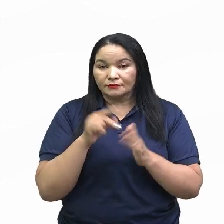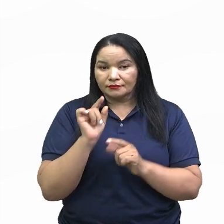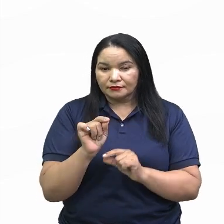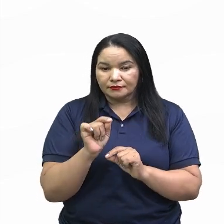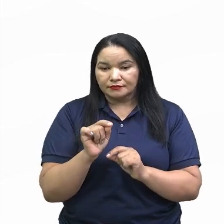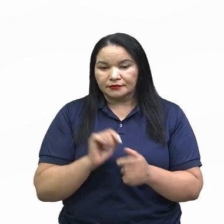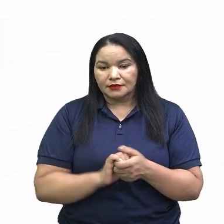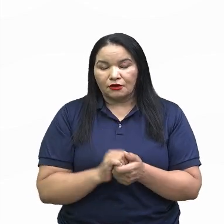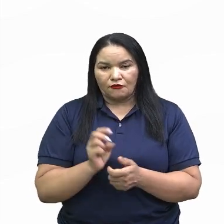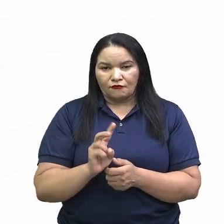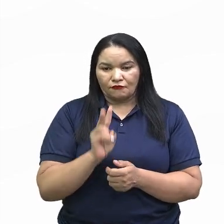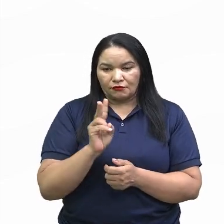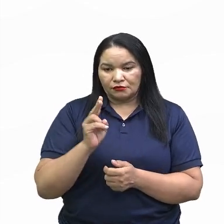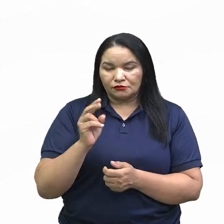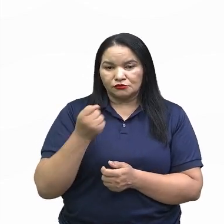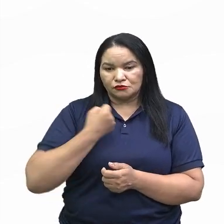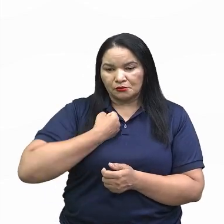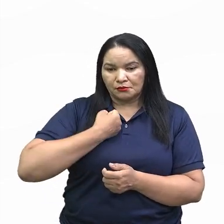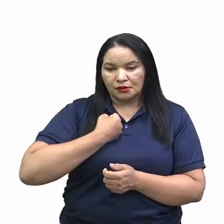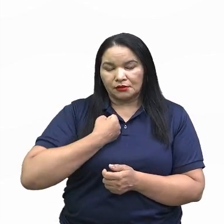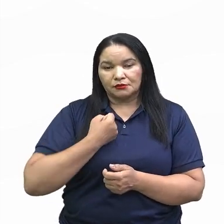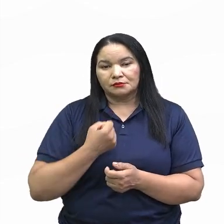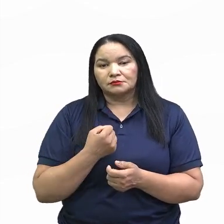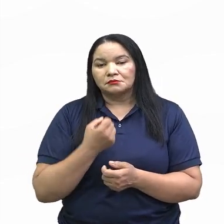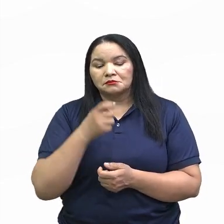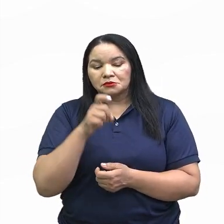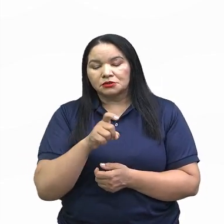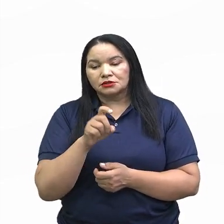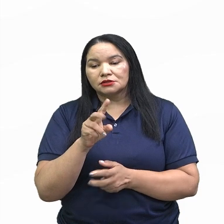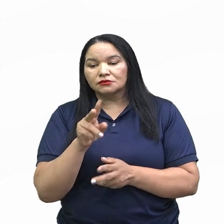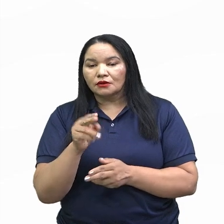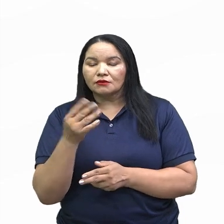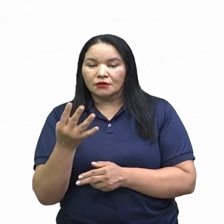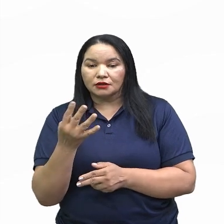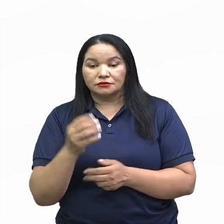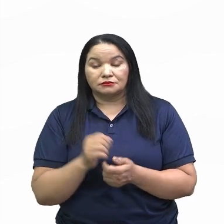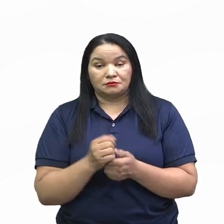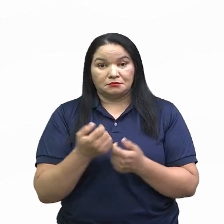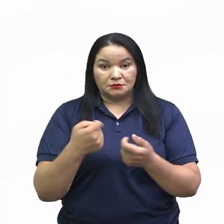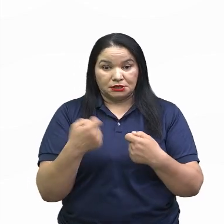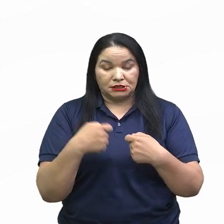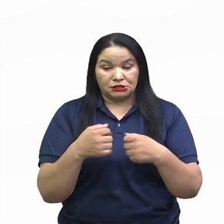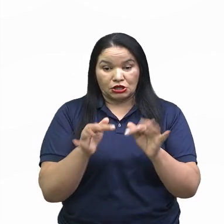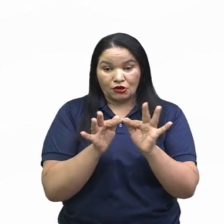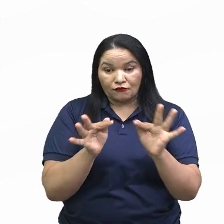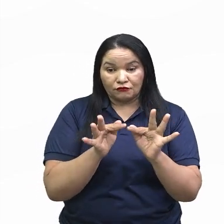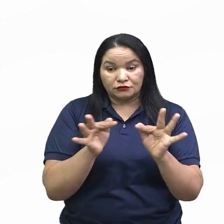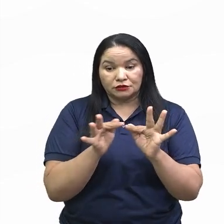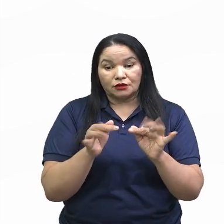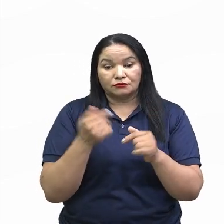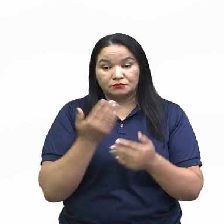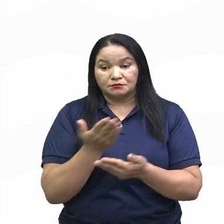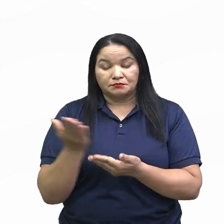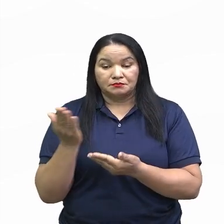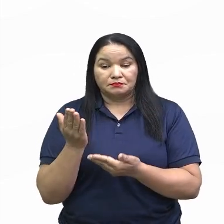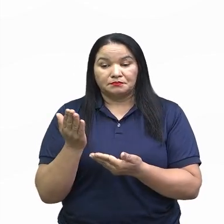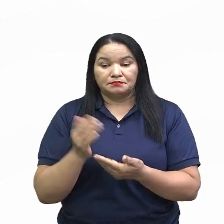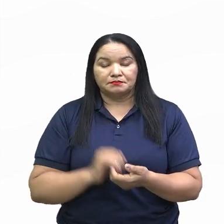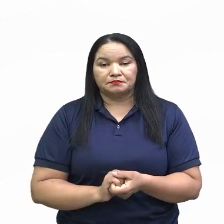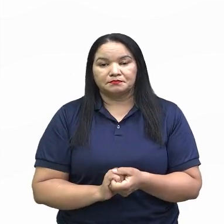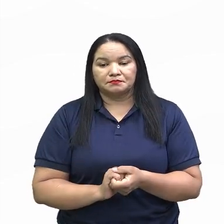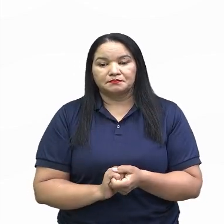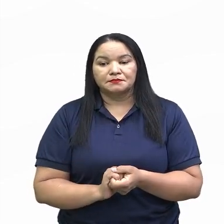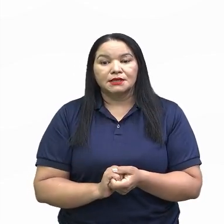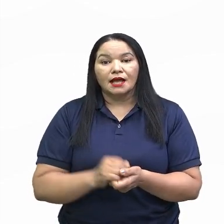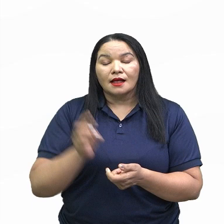numérico para x igual a 4. Você vai pegar a função afim dada, que é esta aqui, e eu lembro